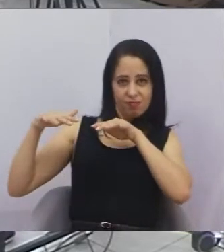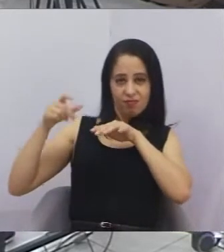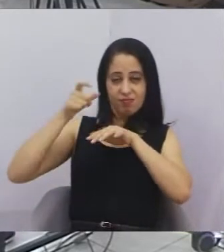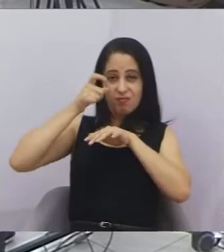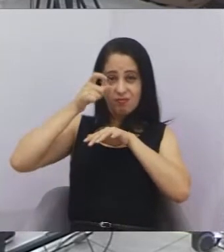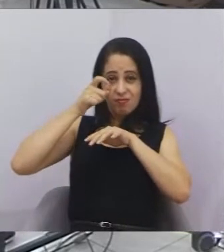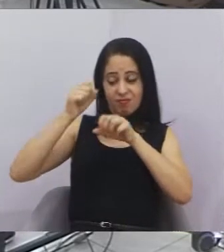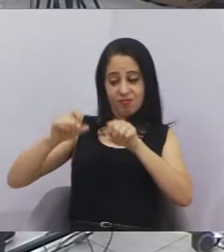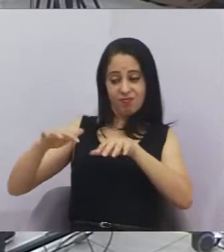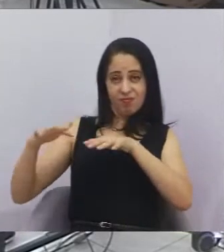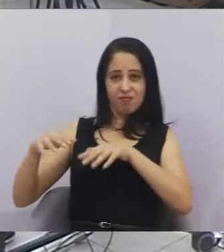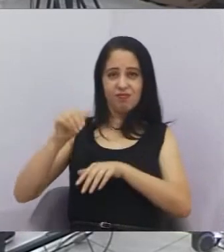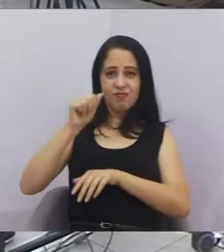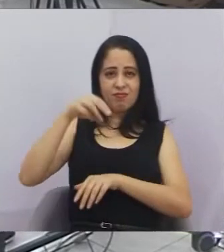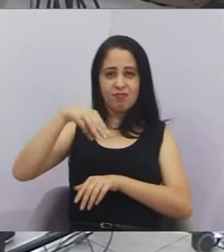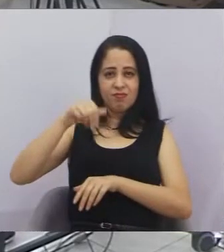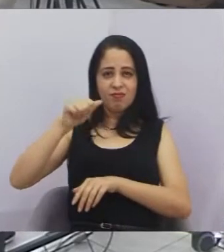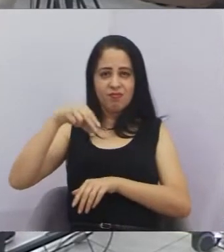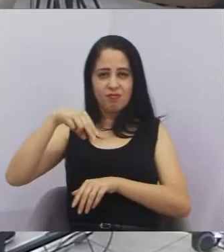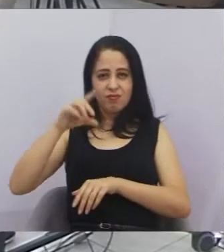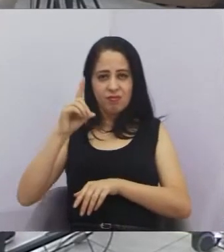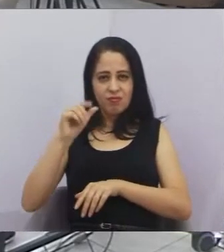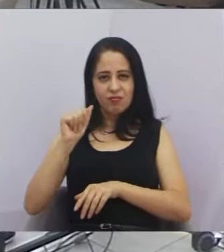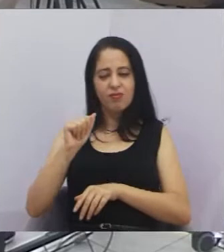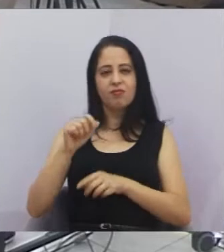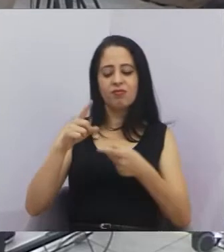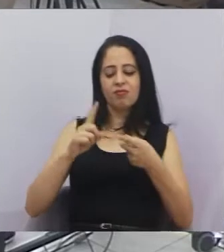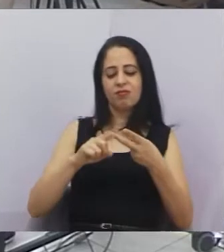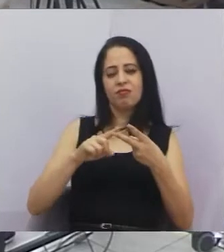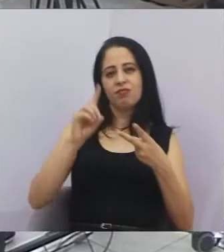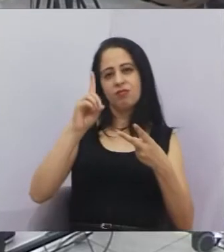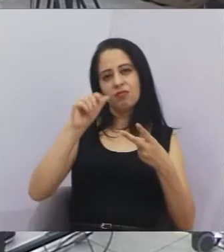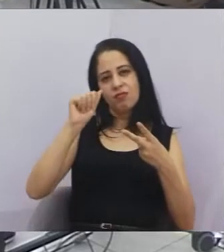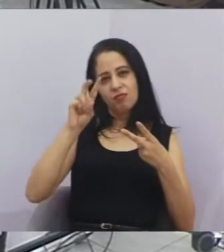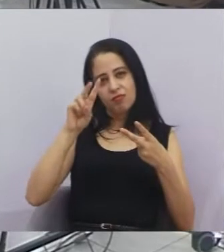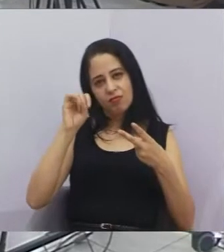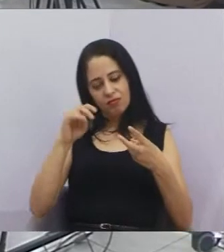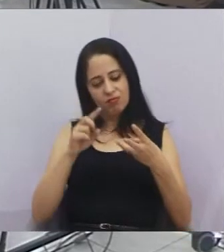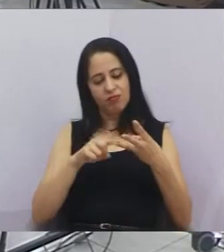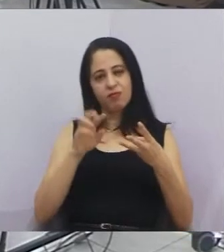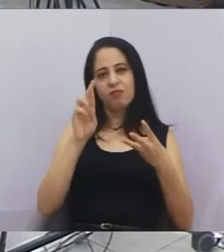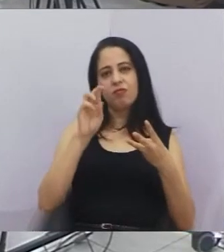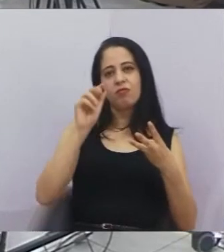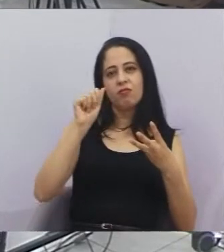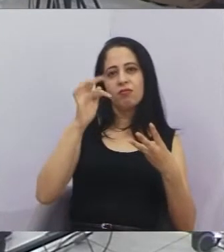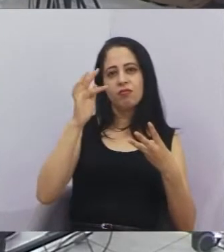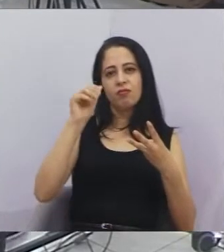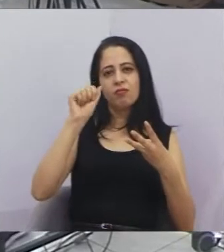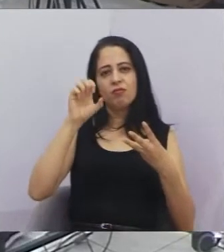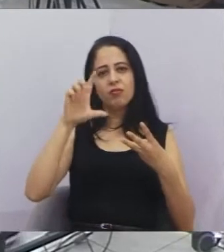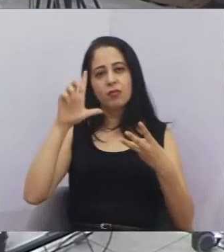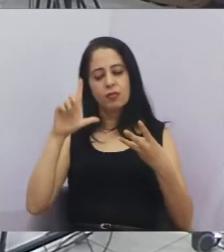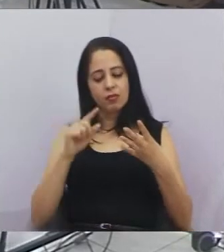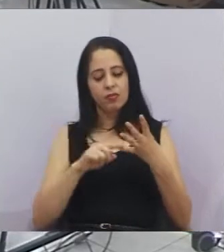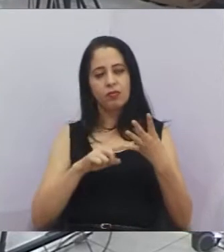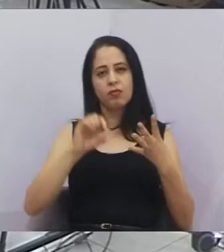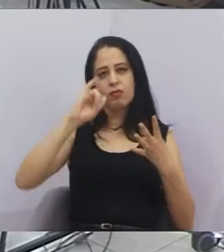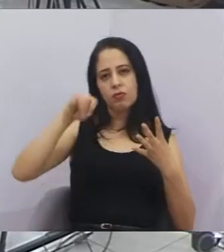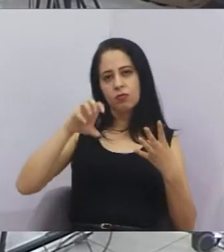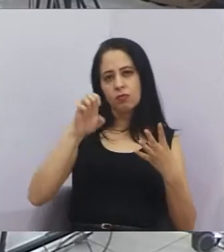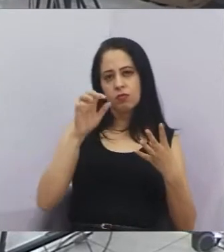galerias, a Wanda, o Dario, o Rafael, o Mazinho, e tem ali o nosso amigo Jefferson, né, que é o